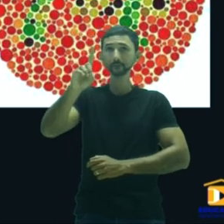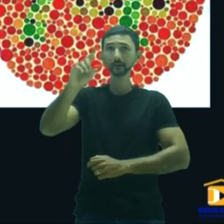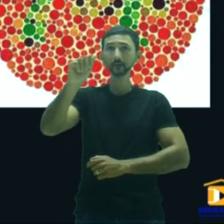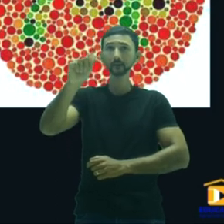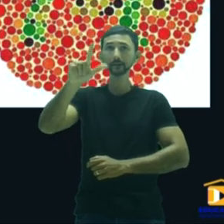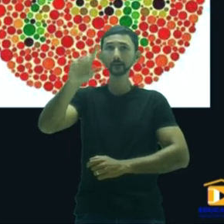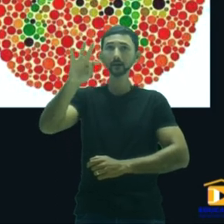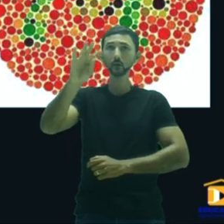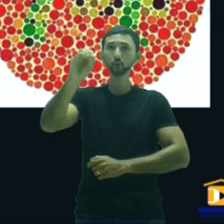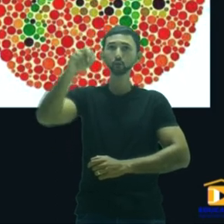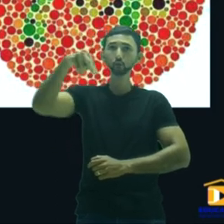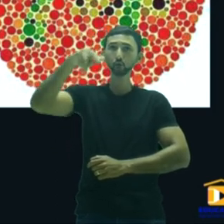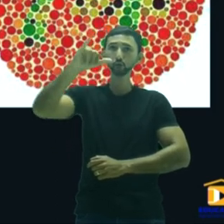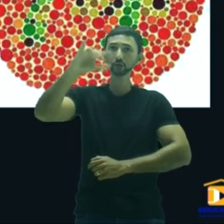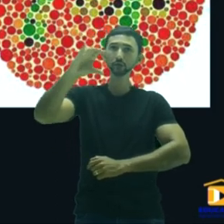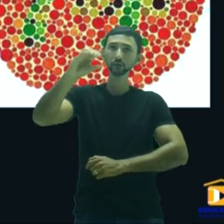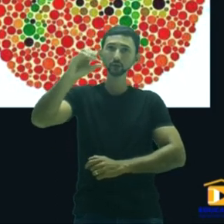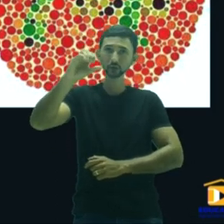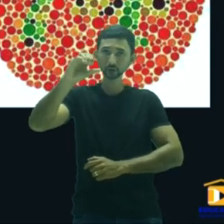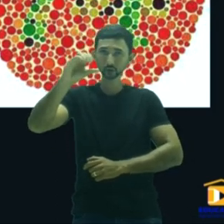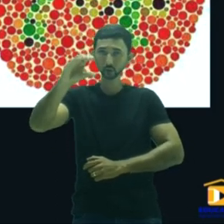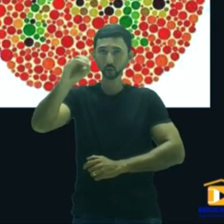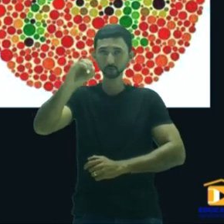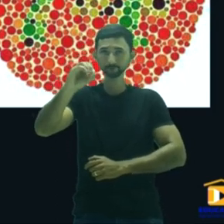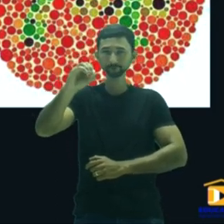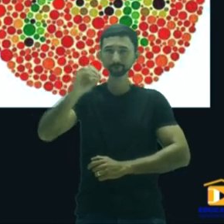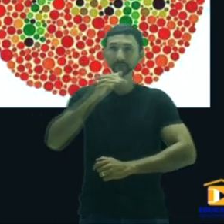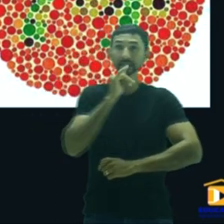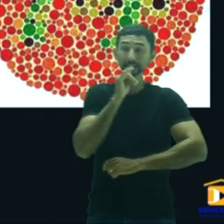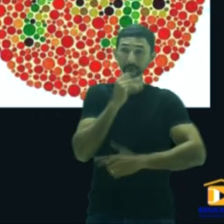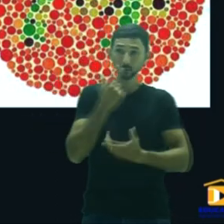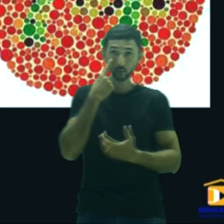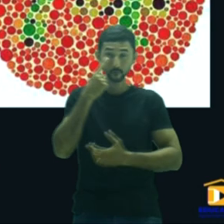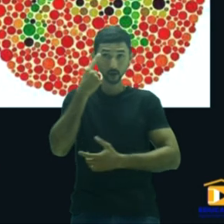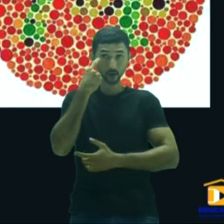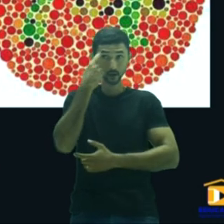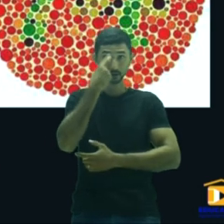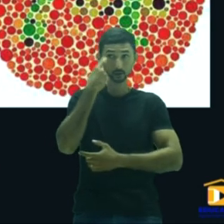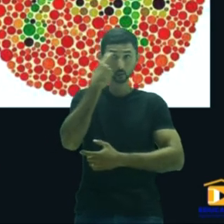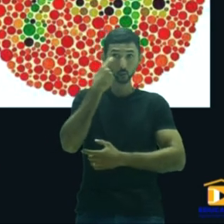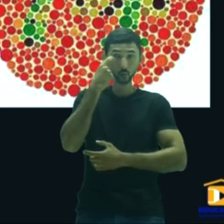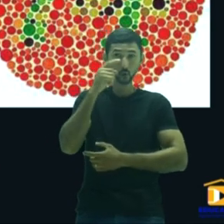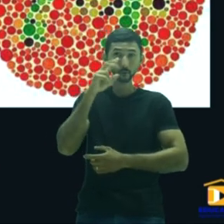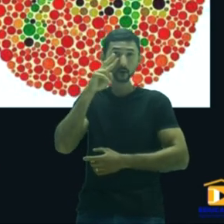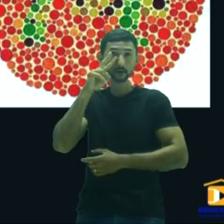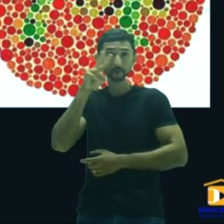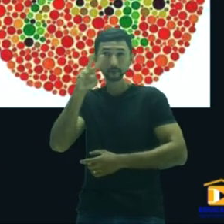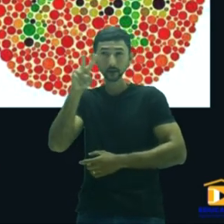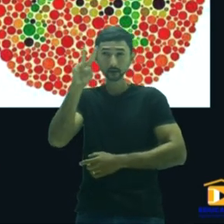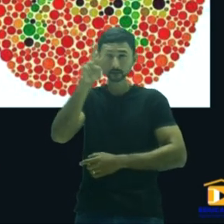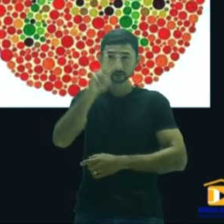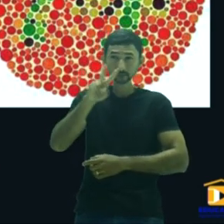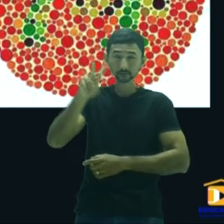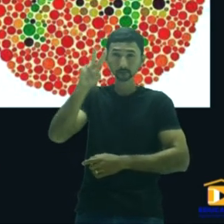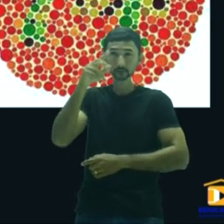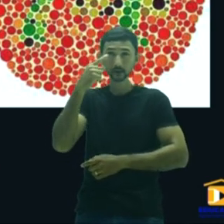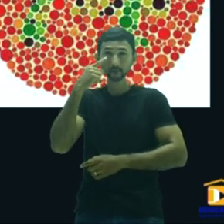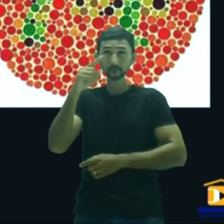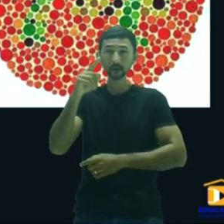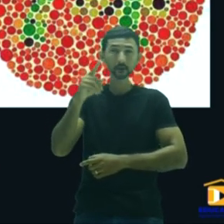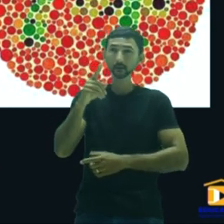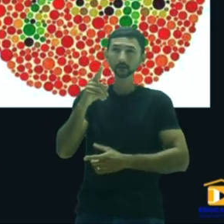são pessoas que têm uma disfunção em células da retina, chamadas de cones, no qual eles